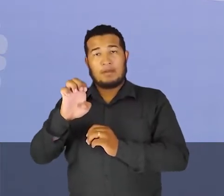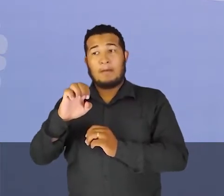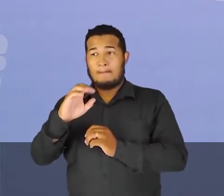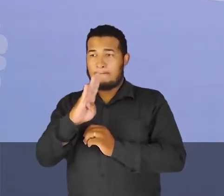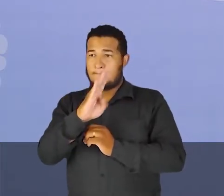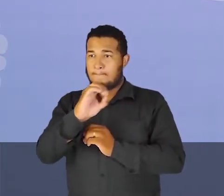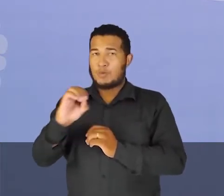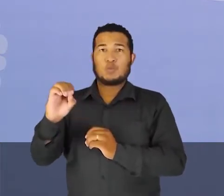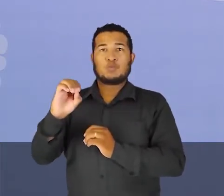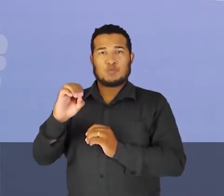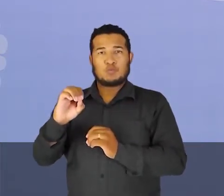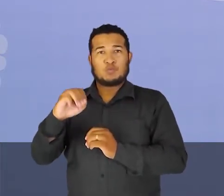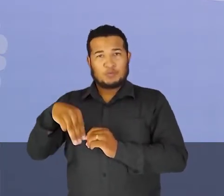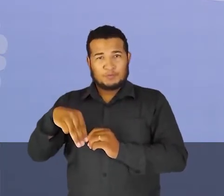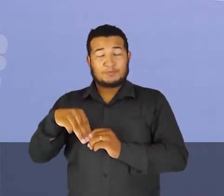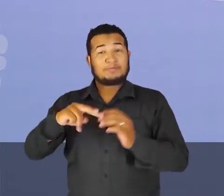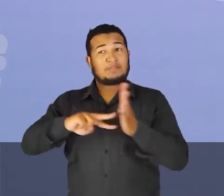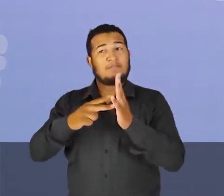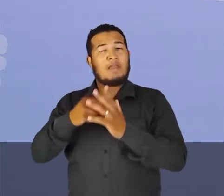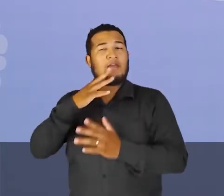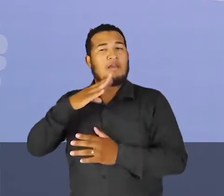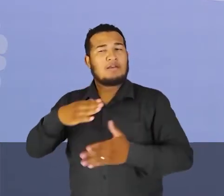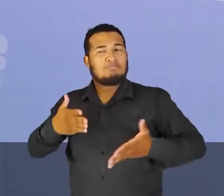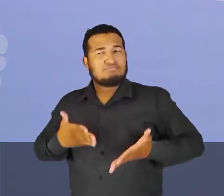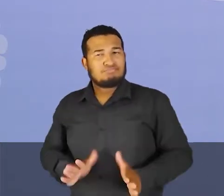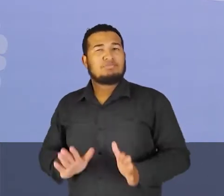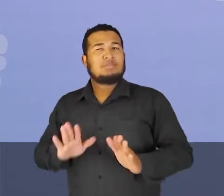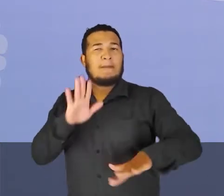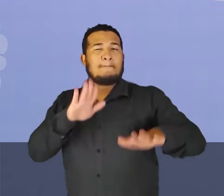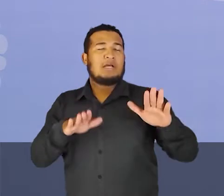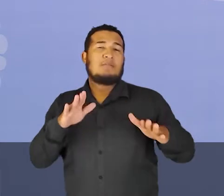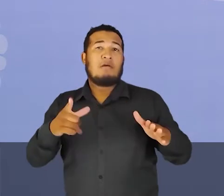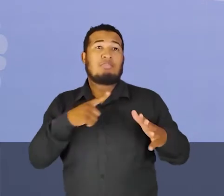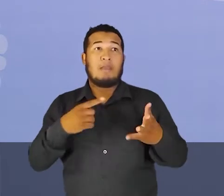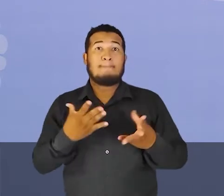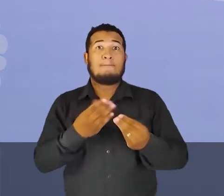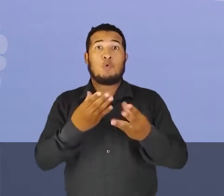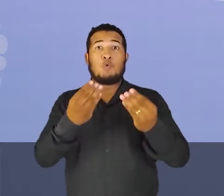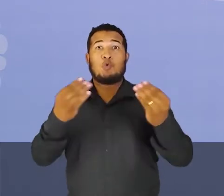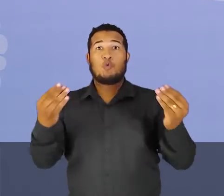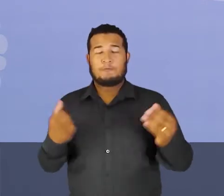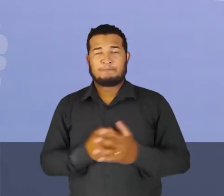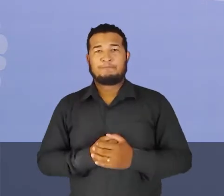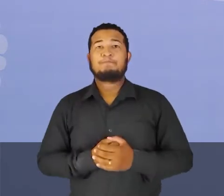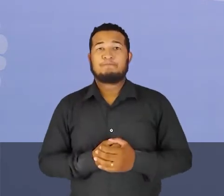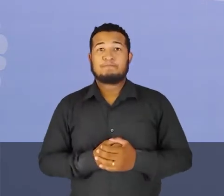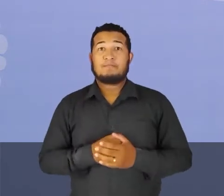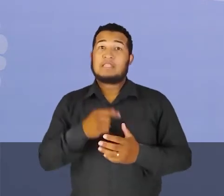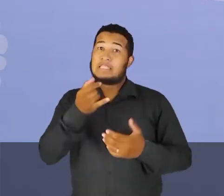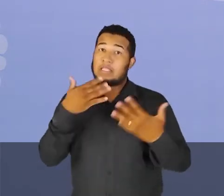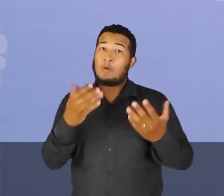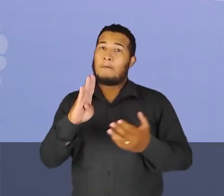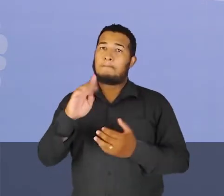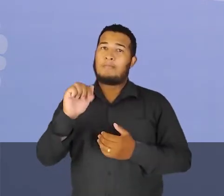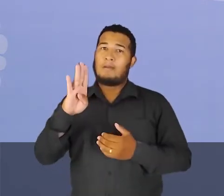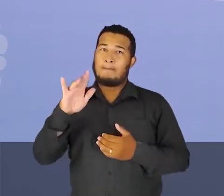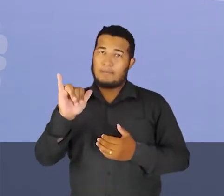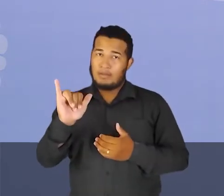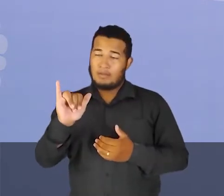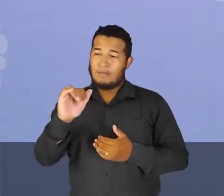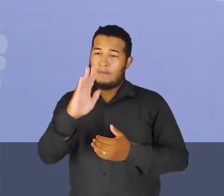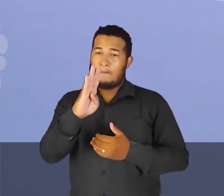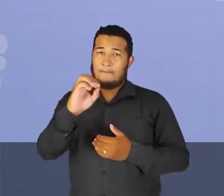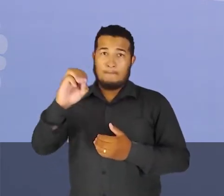Boom, né? Então é a ideia das crianças que nascem ali numa escala muito grande. Então os Baby Boomers são essa